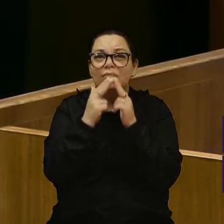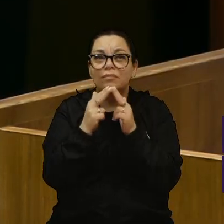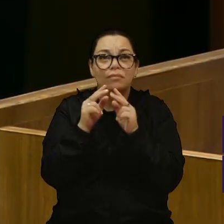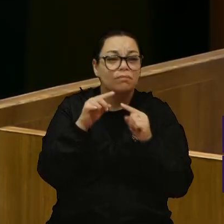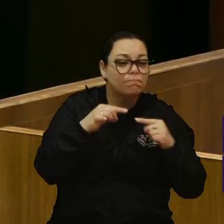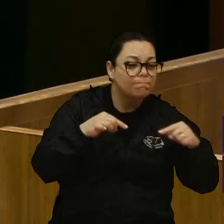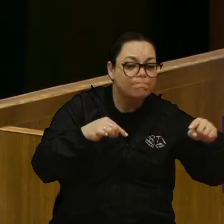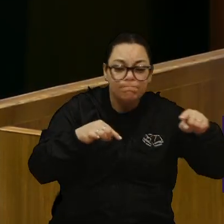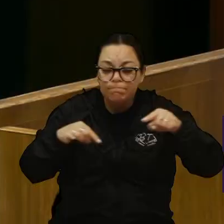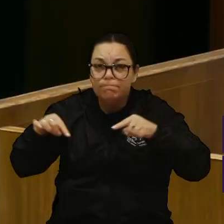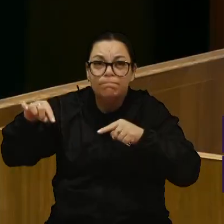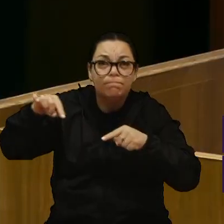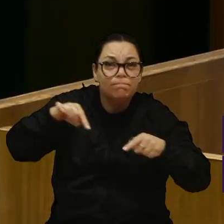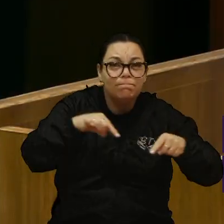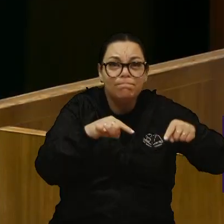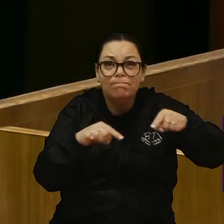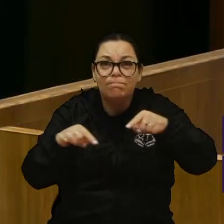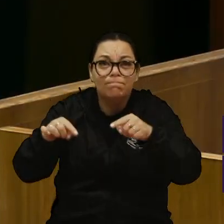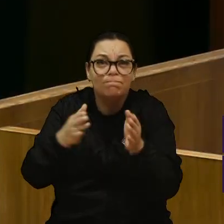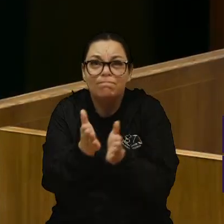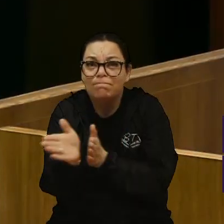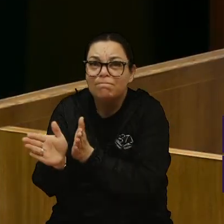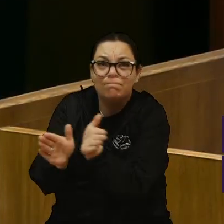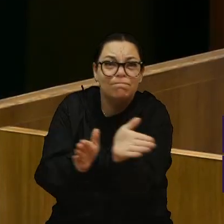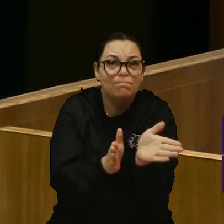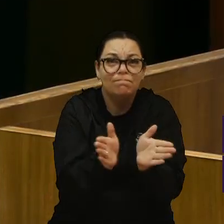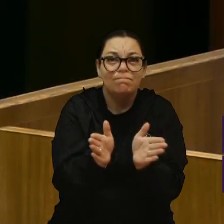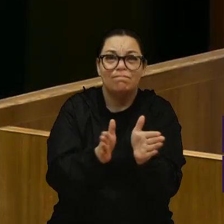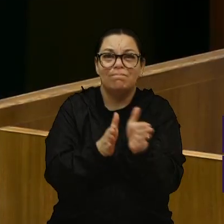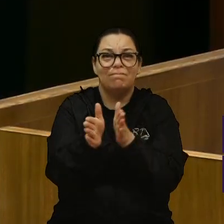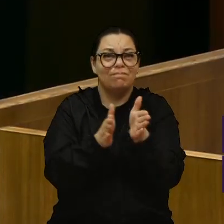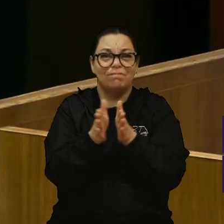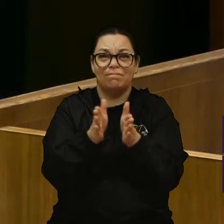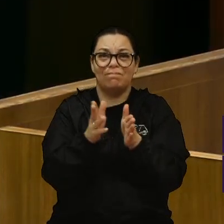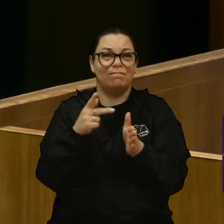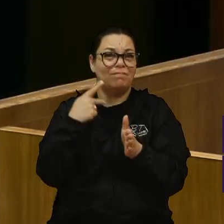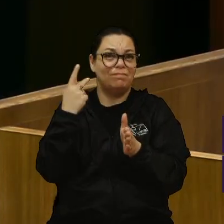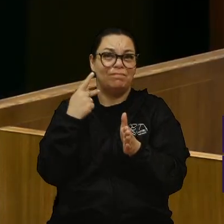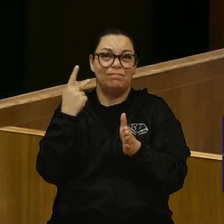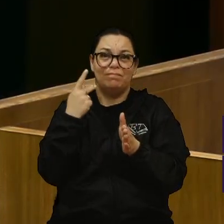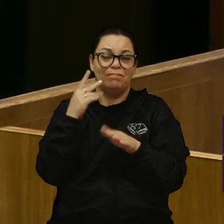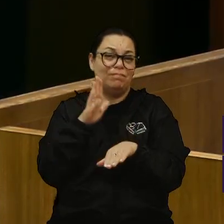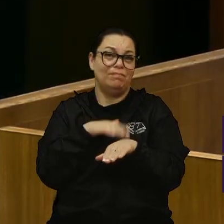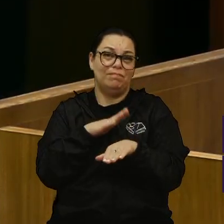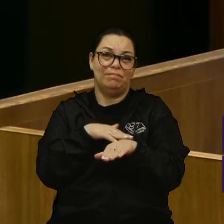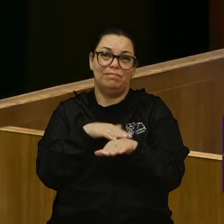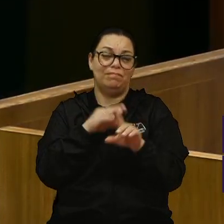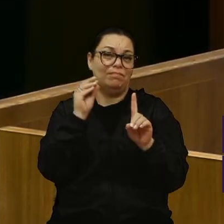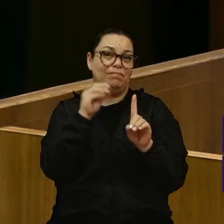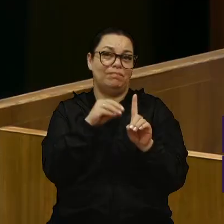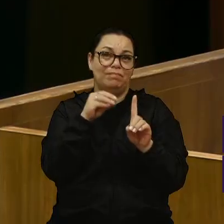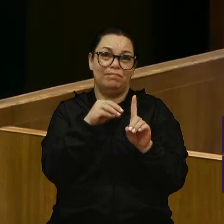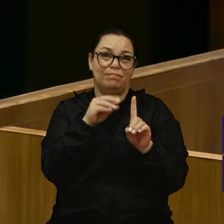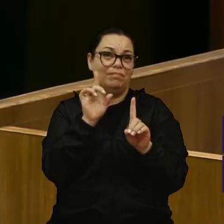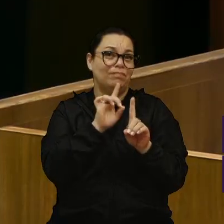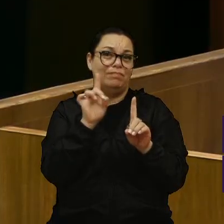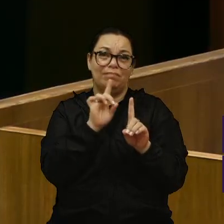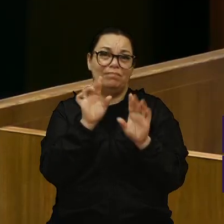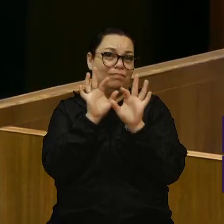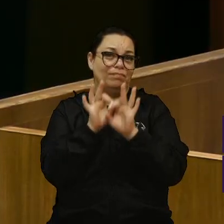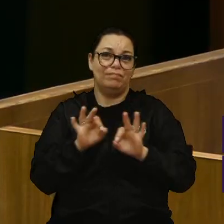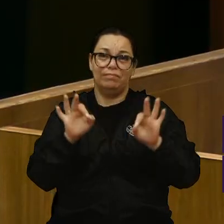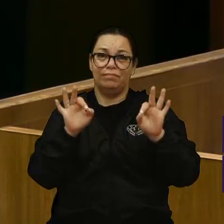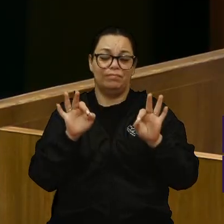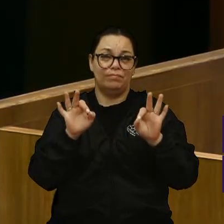labirinto. Porque acessarmos as políticas públicas para situações em vulnerabilidade não é algo